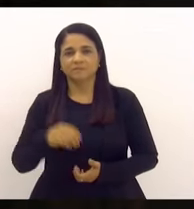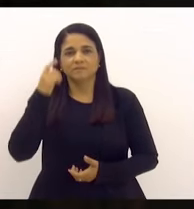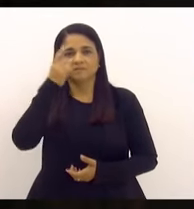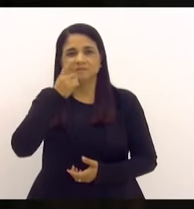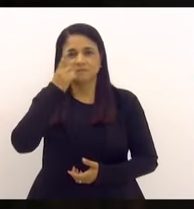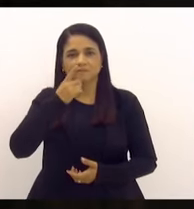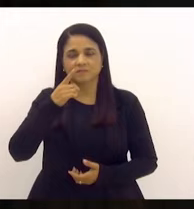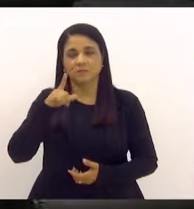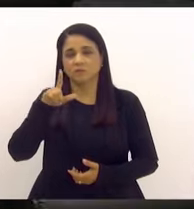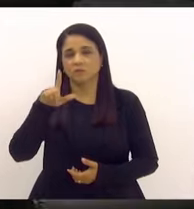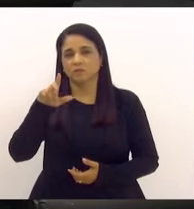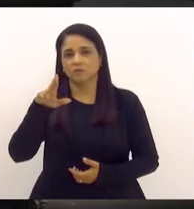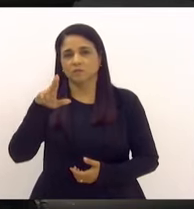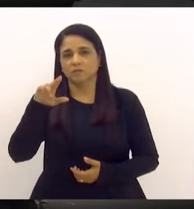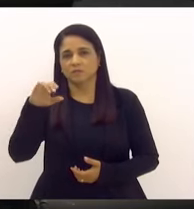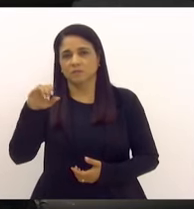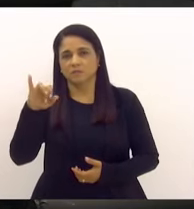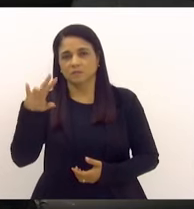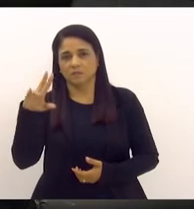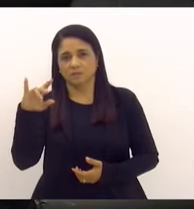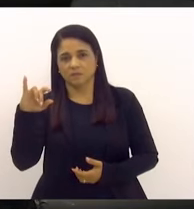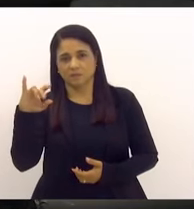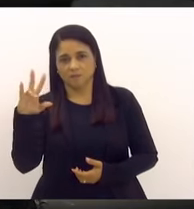Deputada Lucinha.